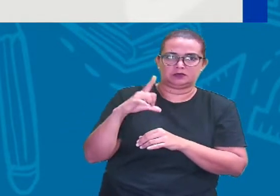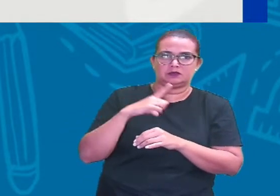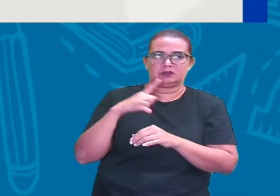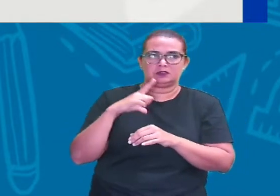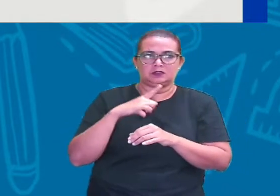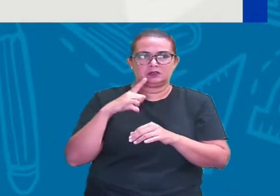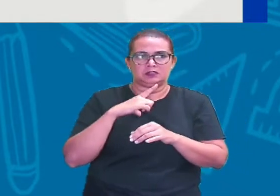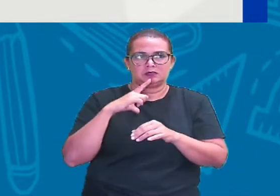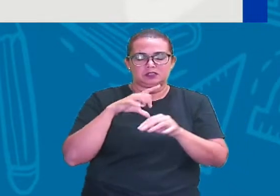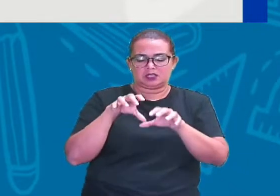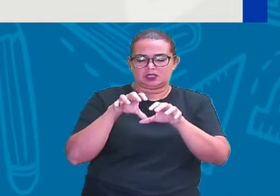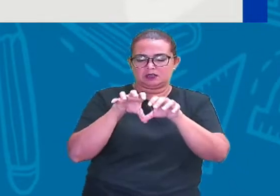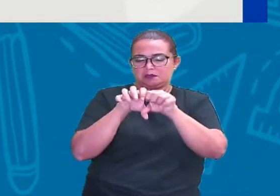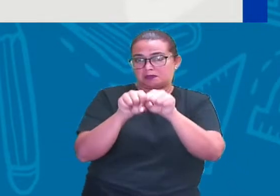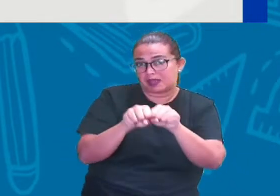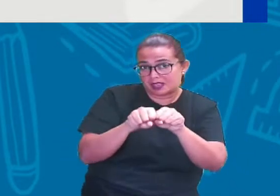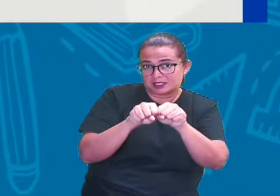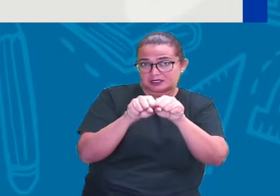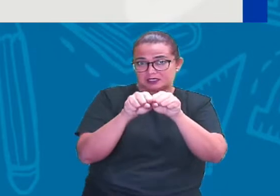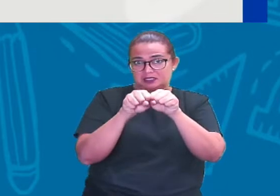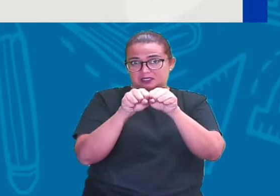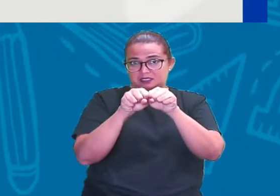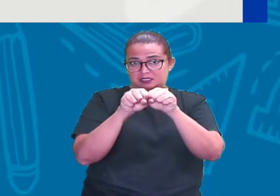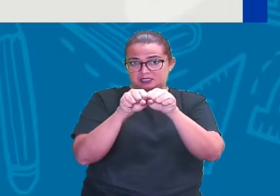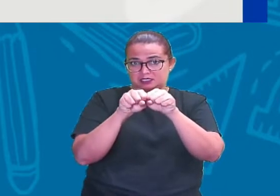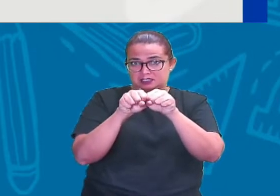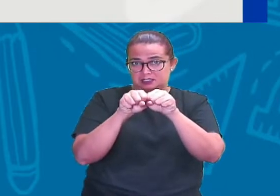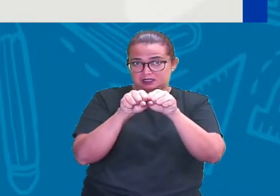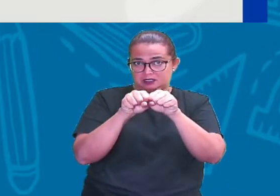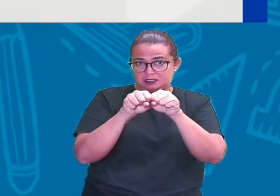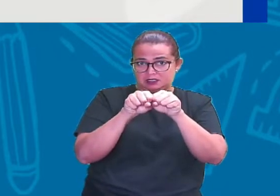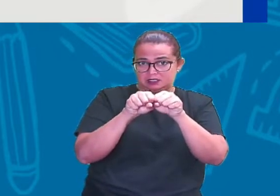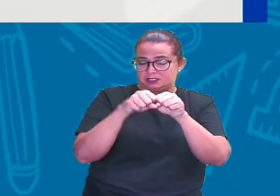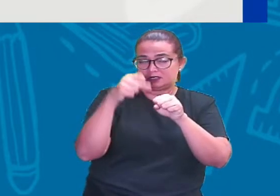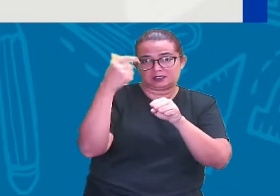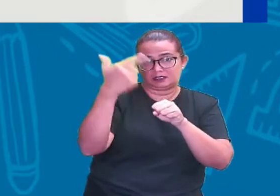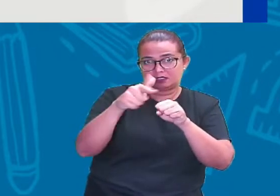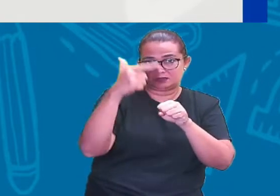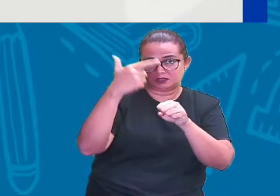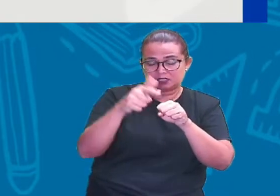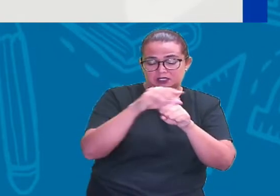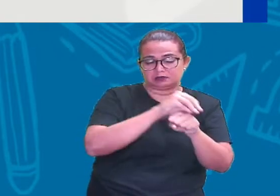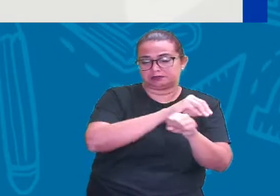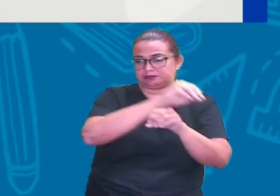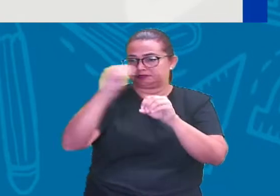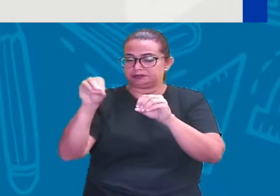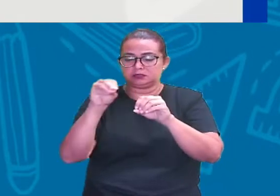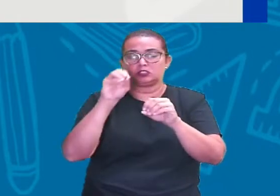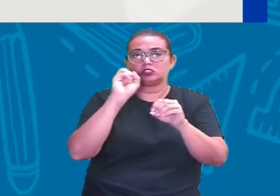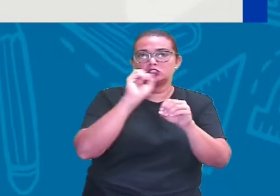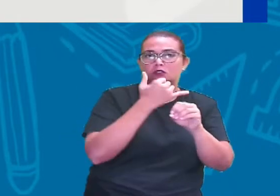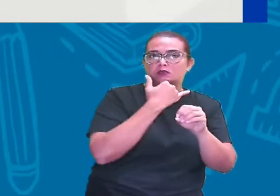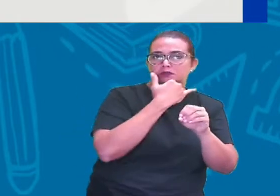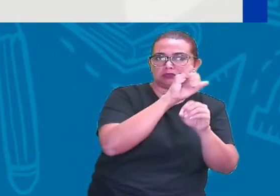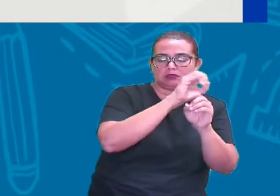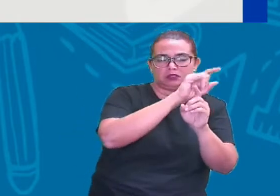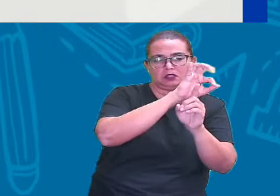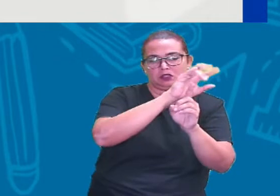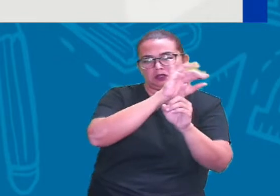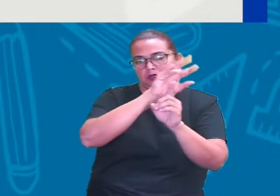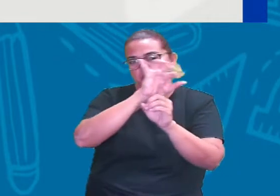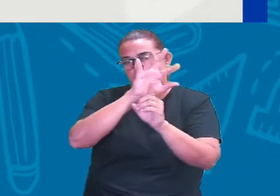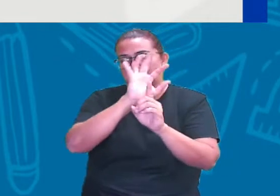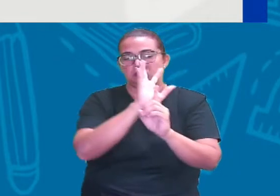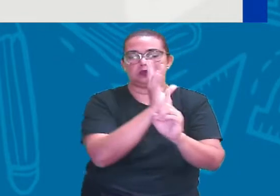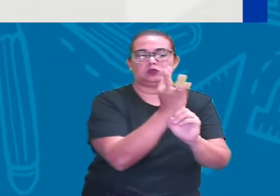matéria? Não. Apenas transporte de energia. Somente isso, professor. Só. Tranquilo e calmo. Tá vendo